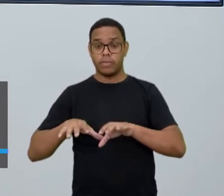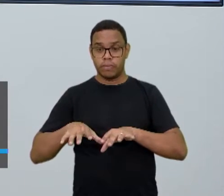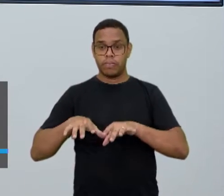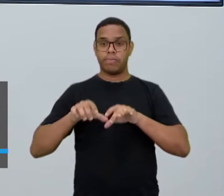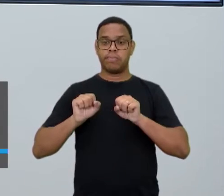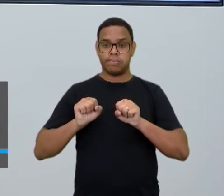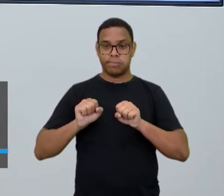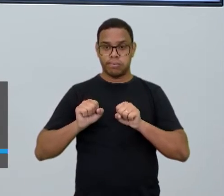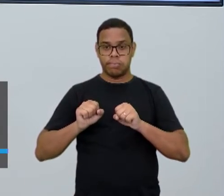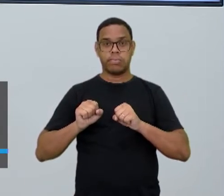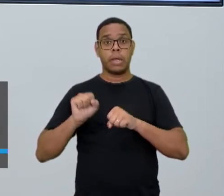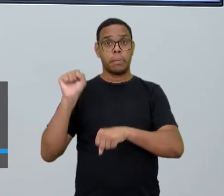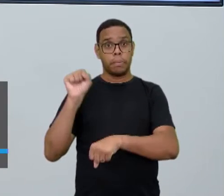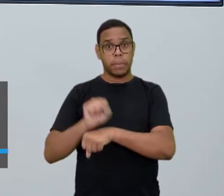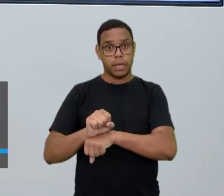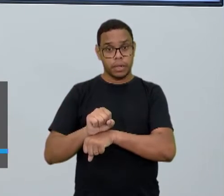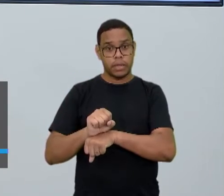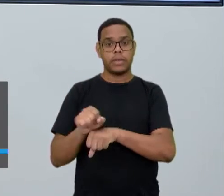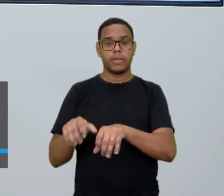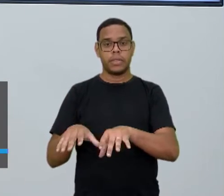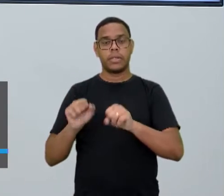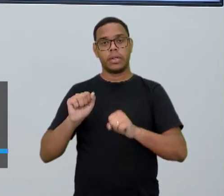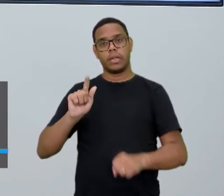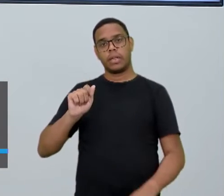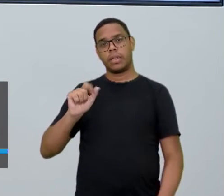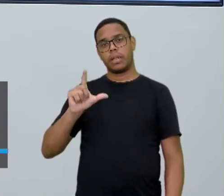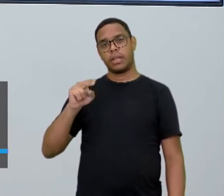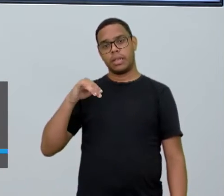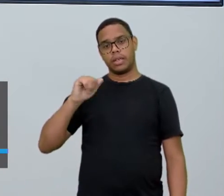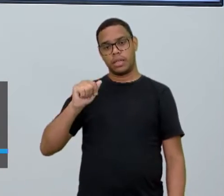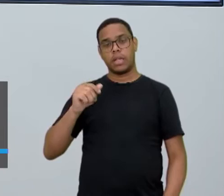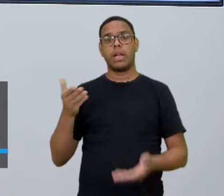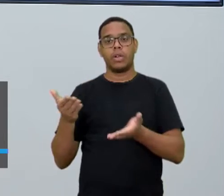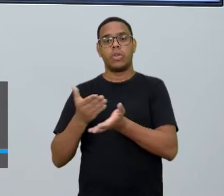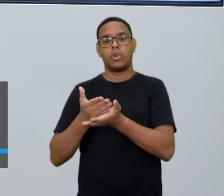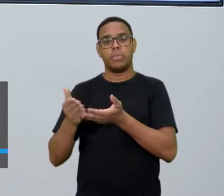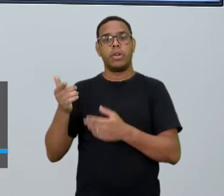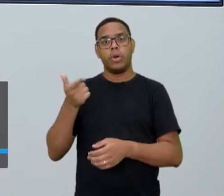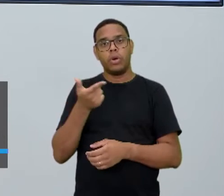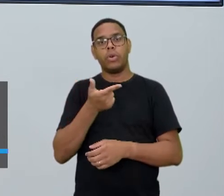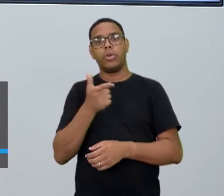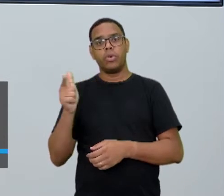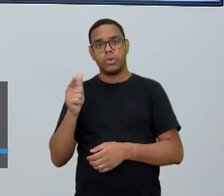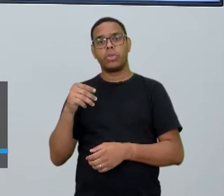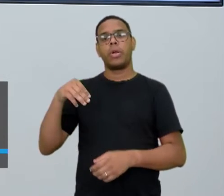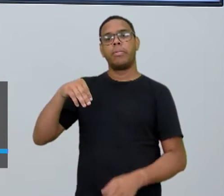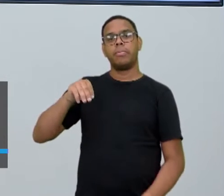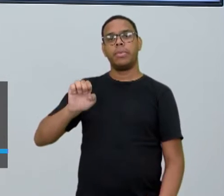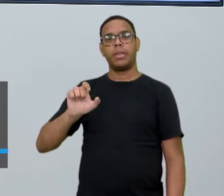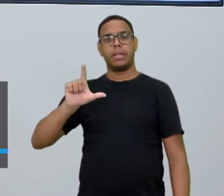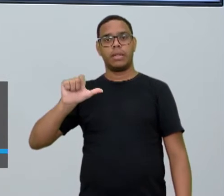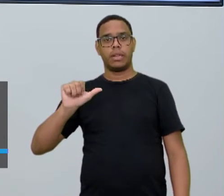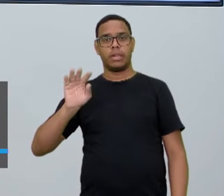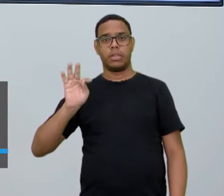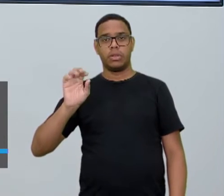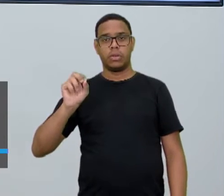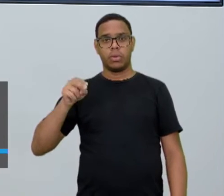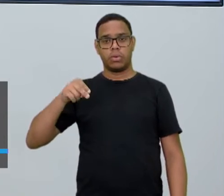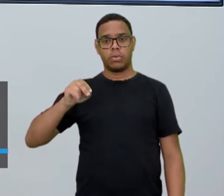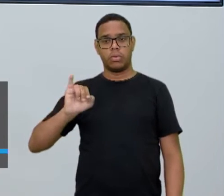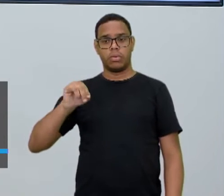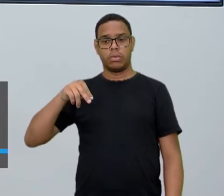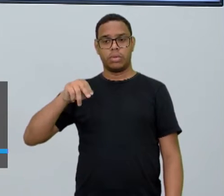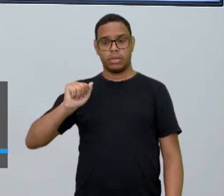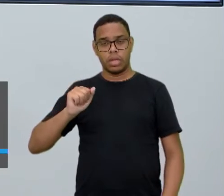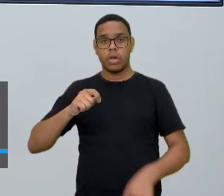seja, a inibição de grelina pela ação de um outro hormônio que é da melatonina, que aí é o período que a gente tem